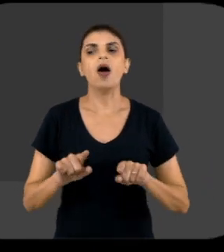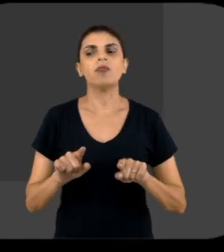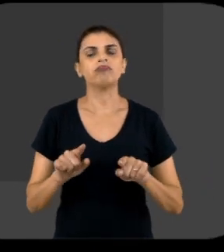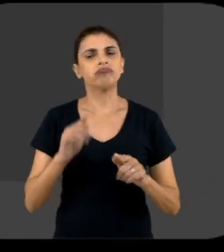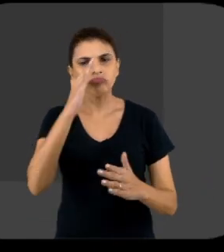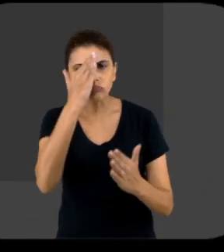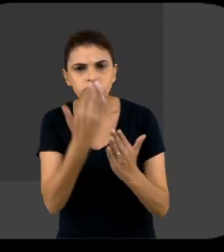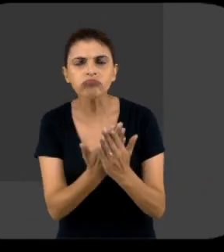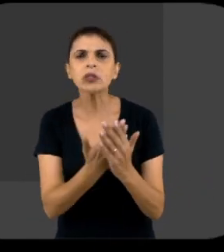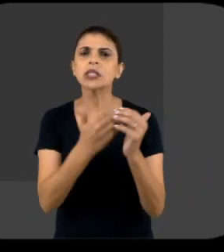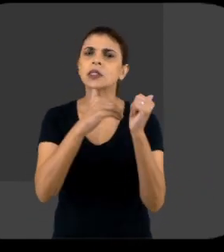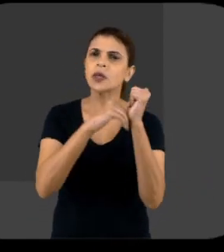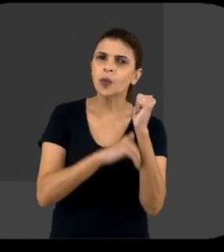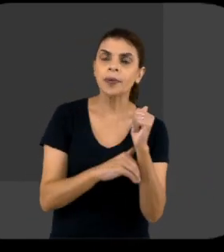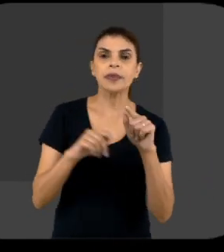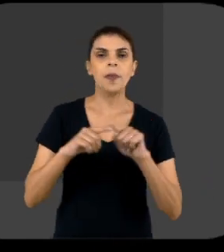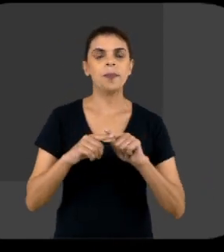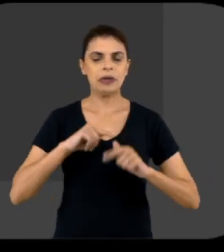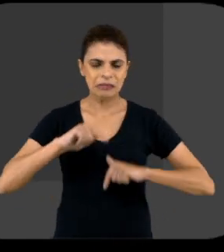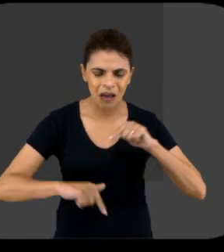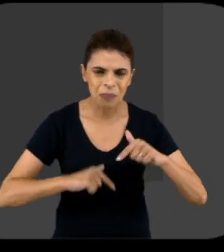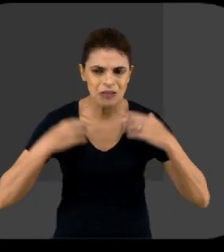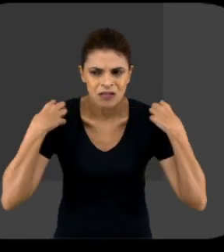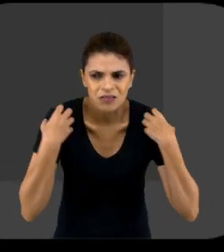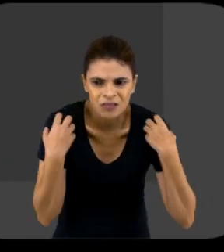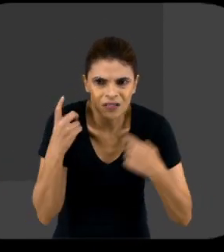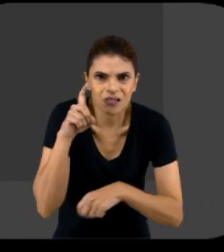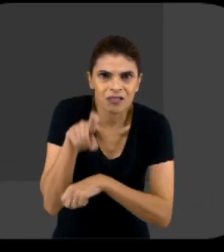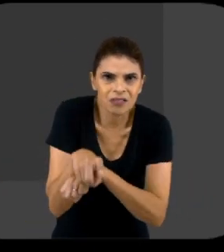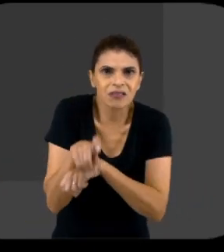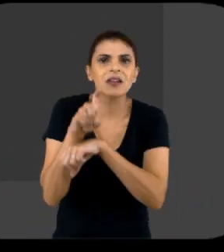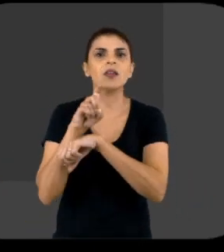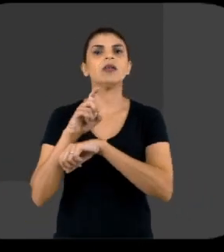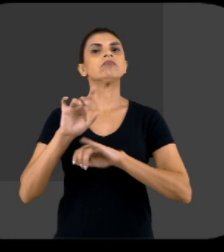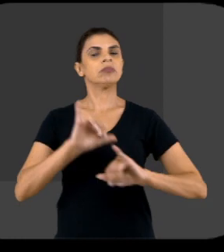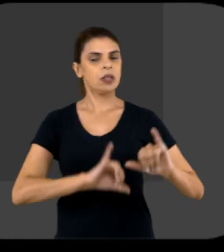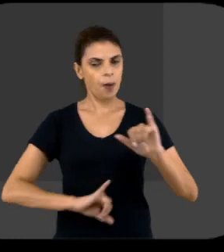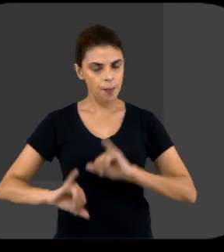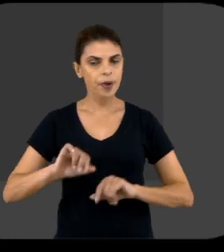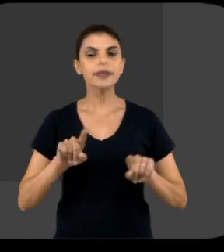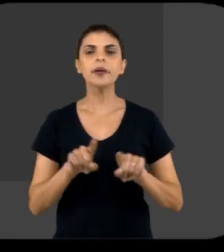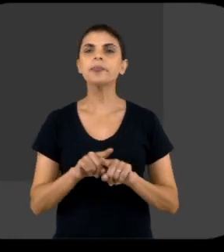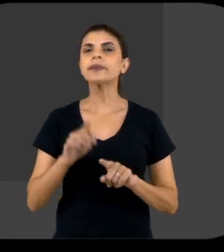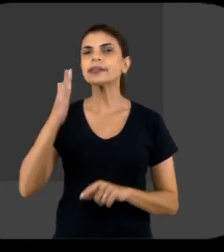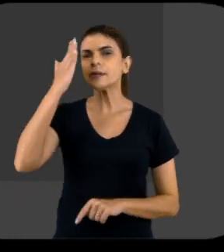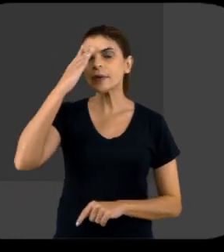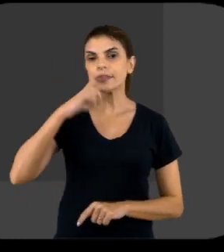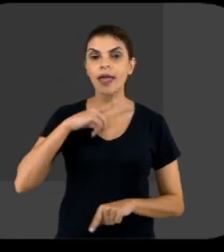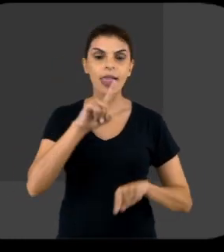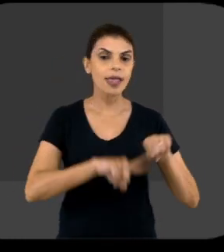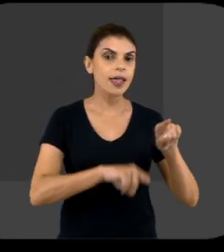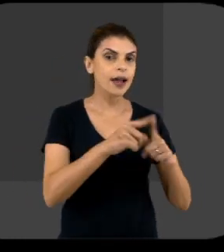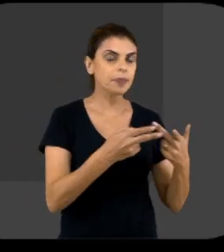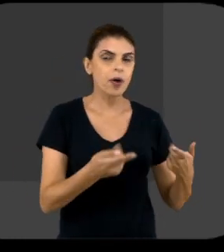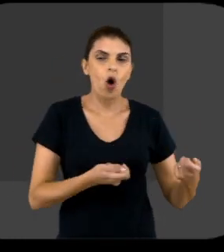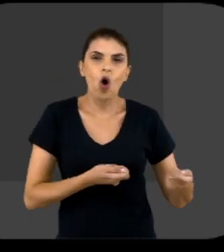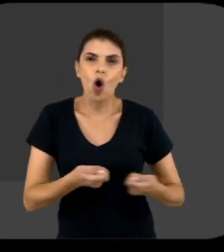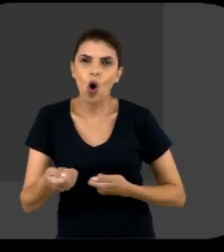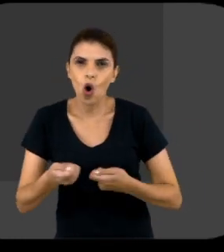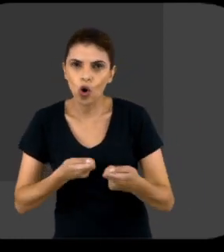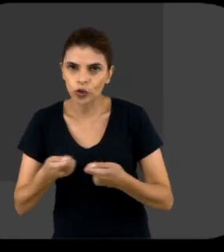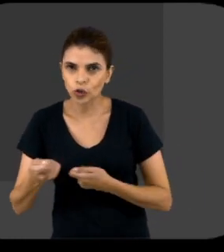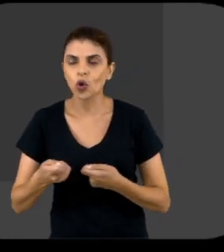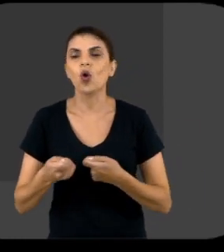ali, a questão ergonômica no laboratório é necessário ser medida. Você precisa ter equipamentos controlados